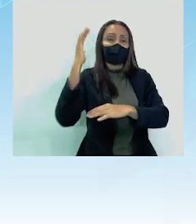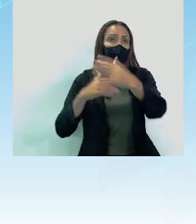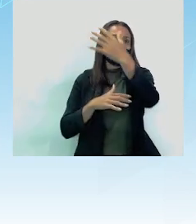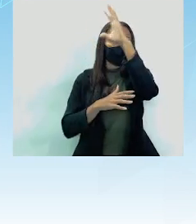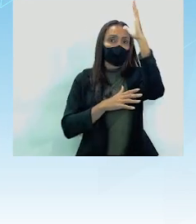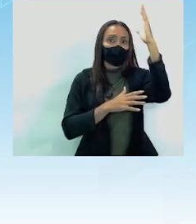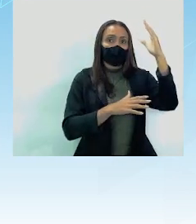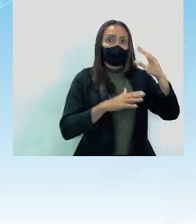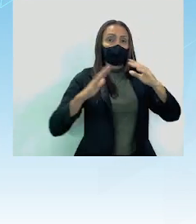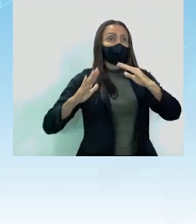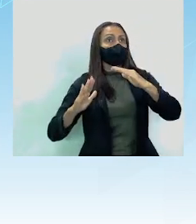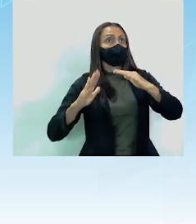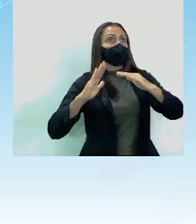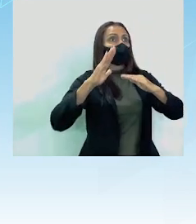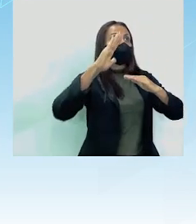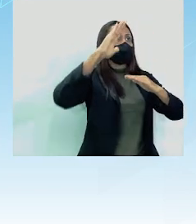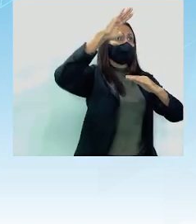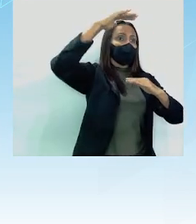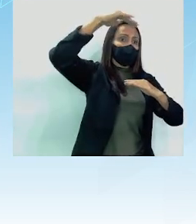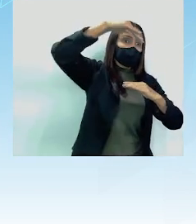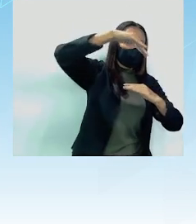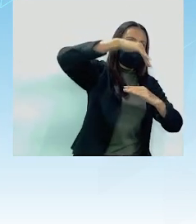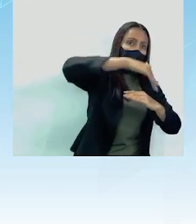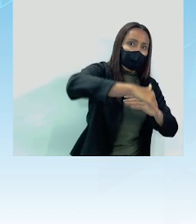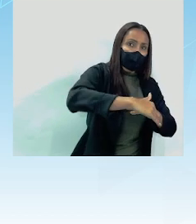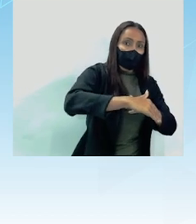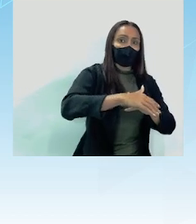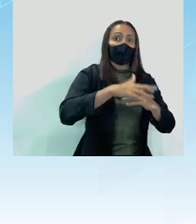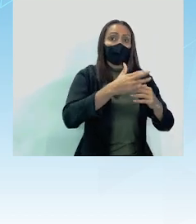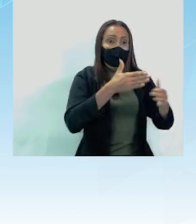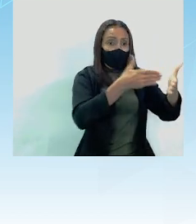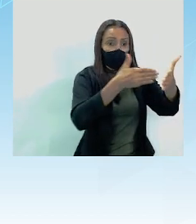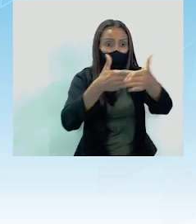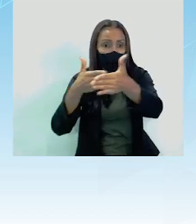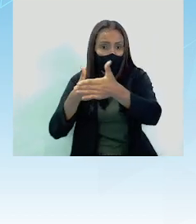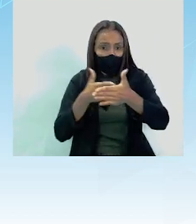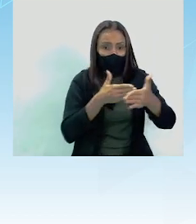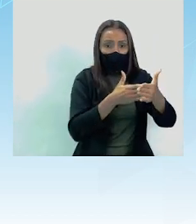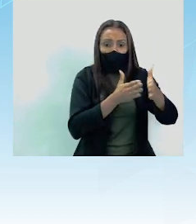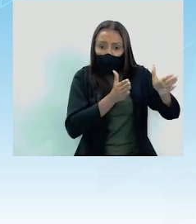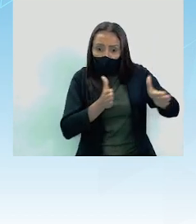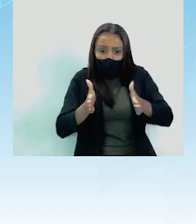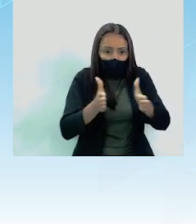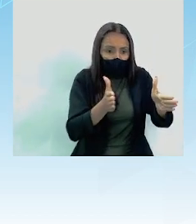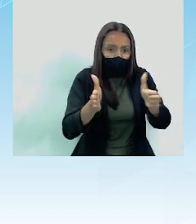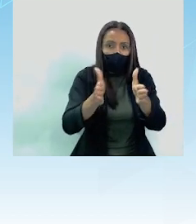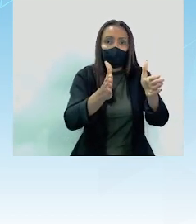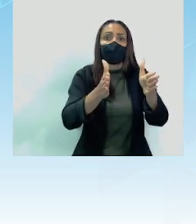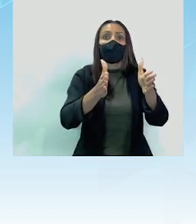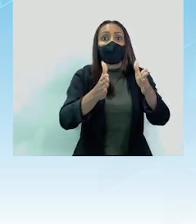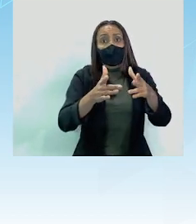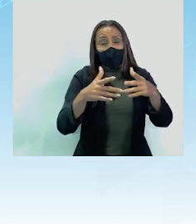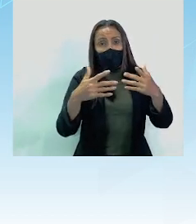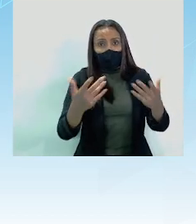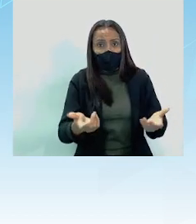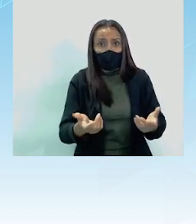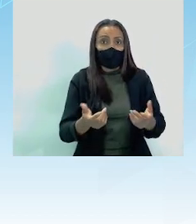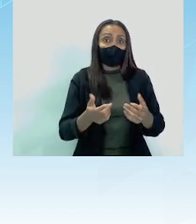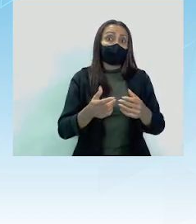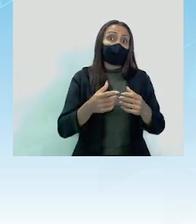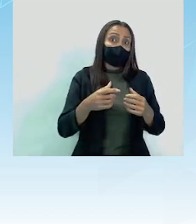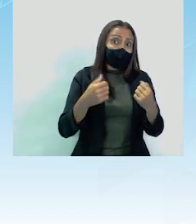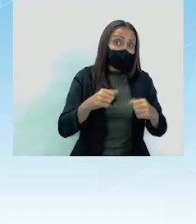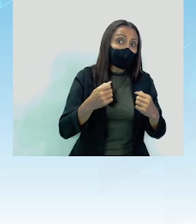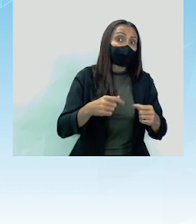morro, descendo, né, tendo que passar por obstáculos. Então é uma demanda muito grande dos nossos membros inferiores, né? Tem gente que não